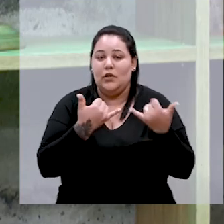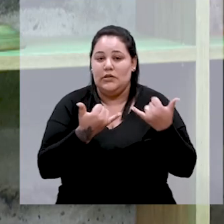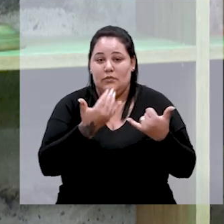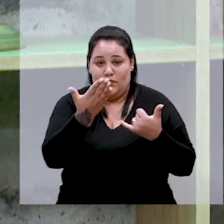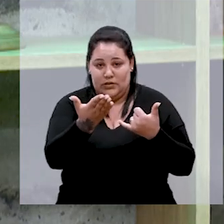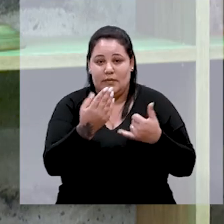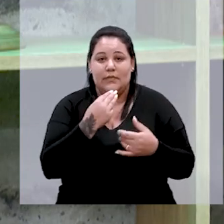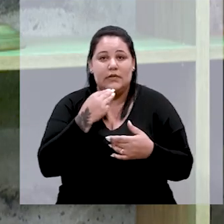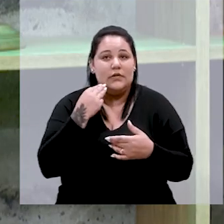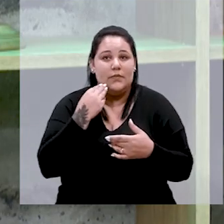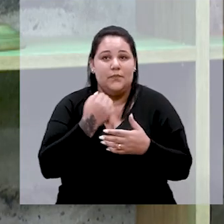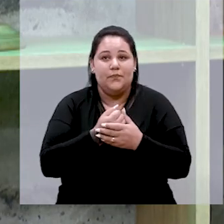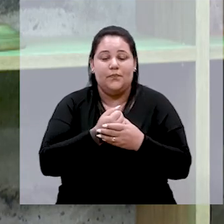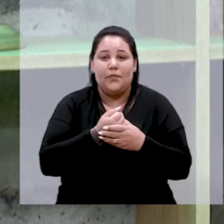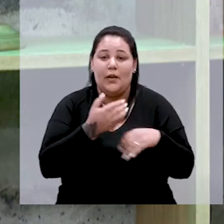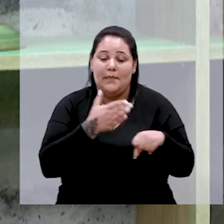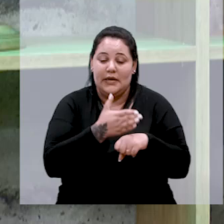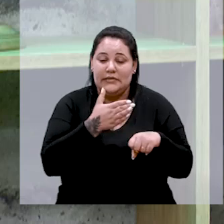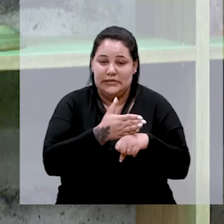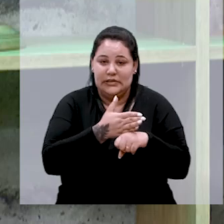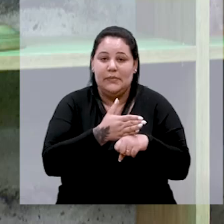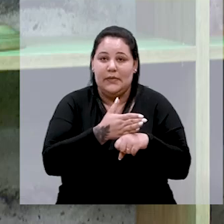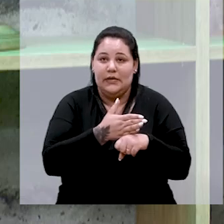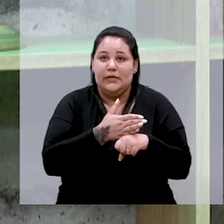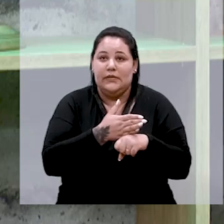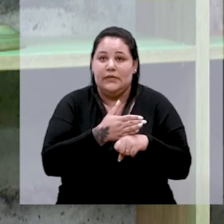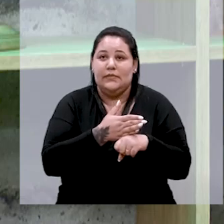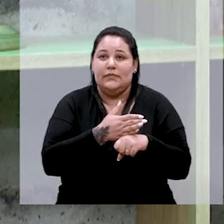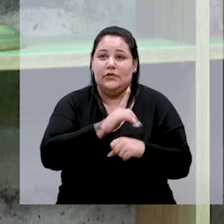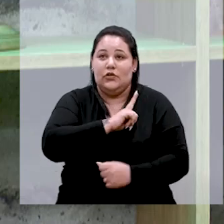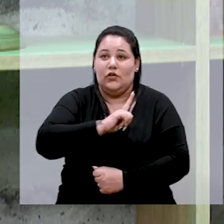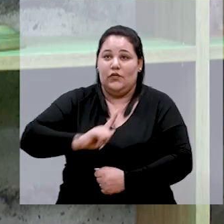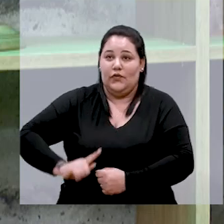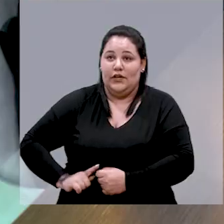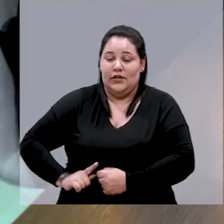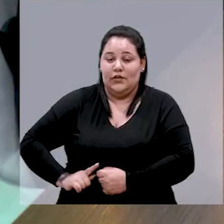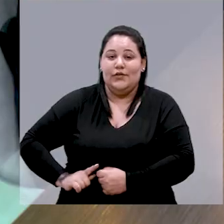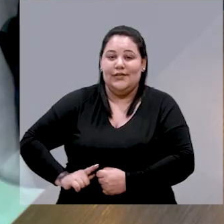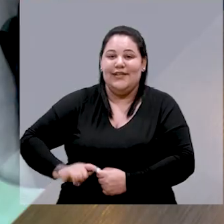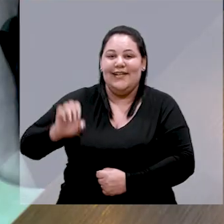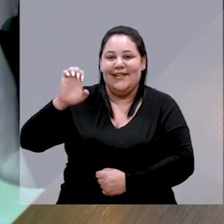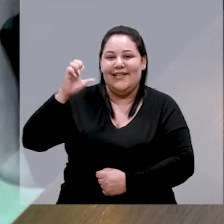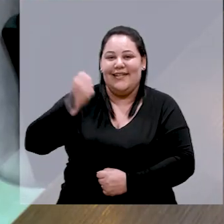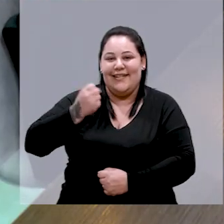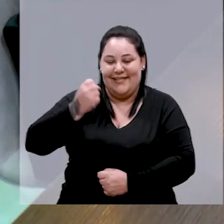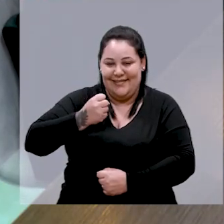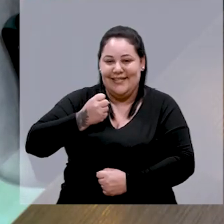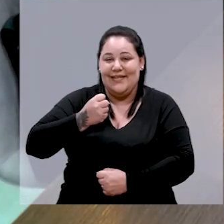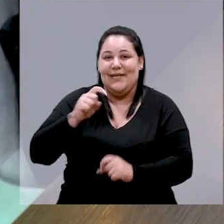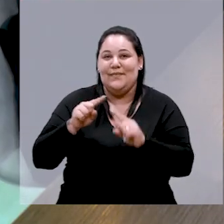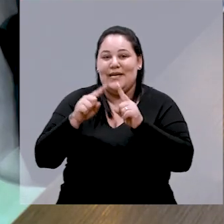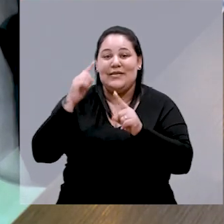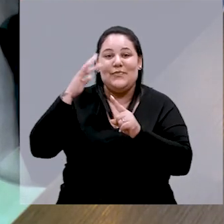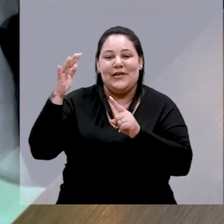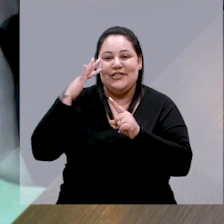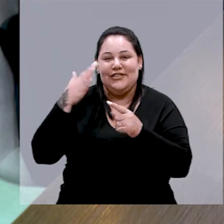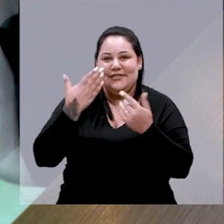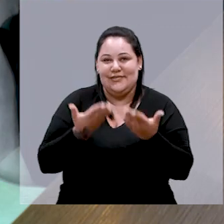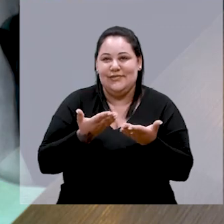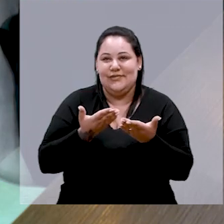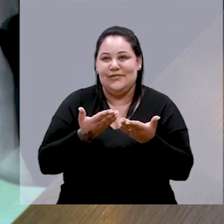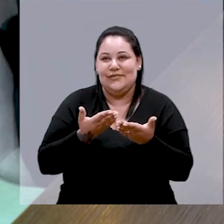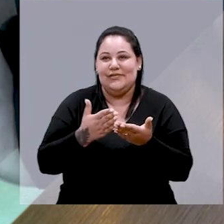supor, a senhora é afinada do mesmo partido do governador Eduardo Leite. Mas felizmente, mas com muito imagino orgulho. Que a senhora esteja lá